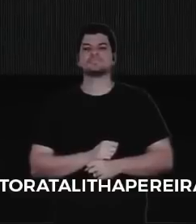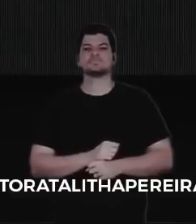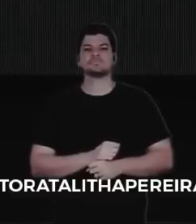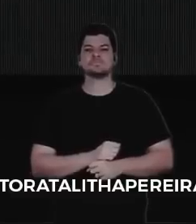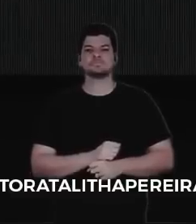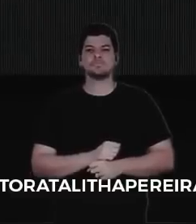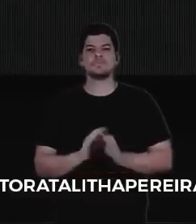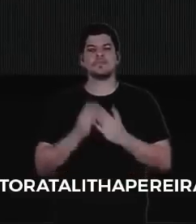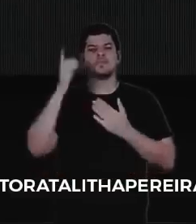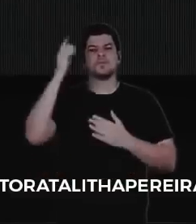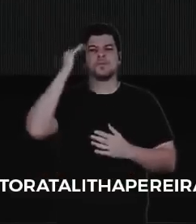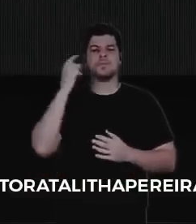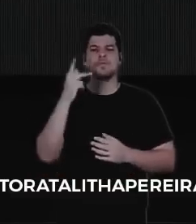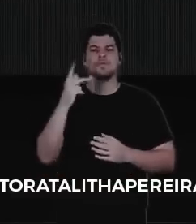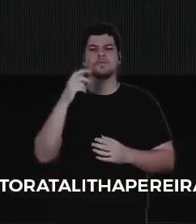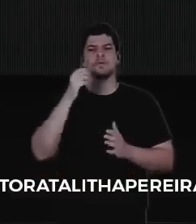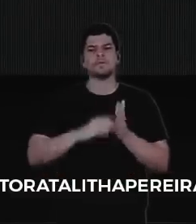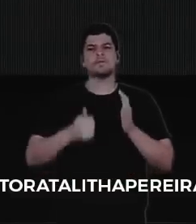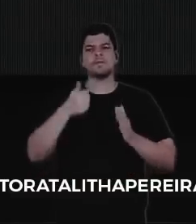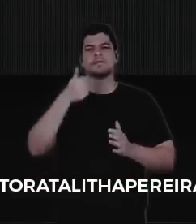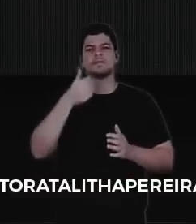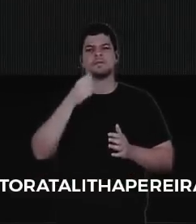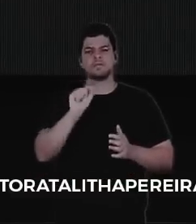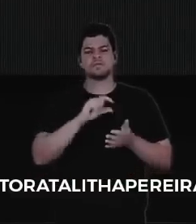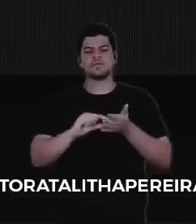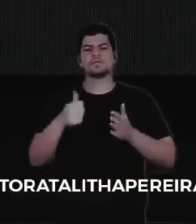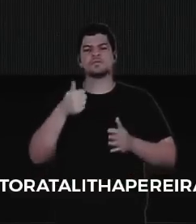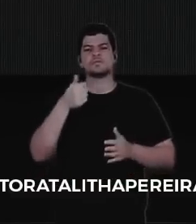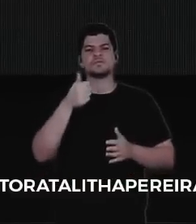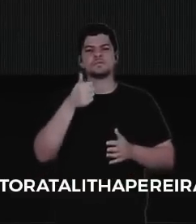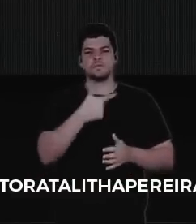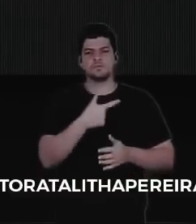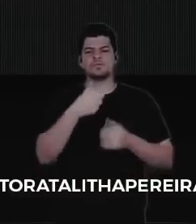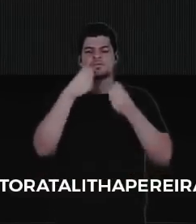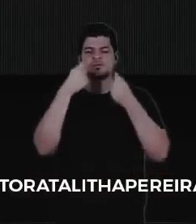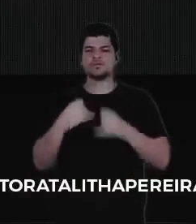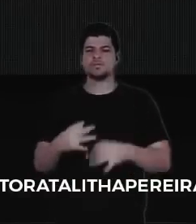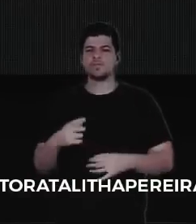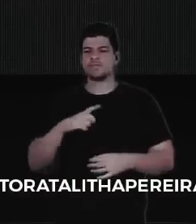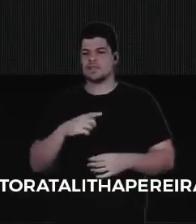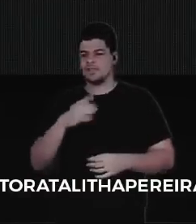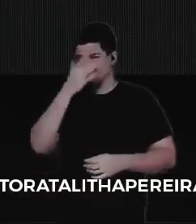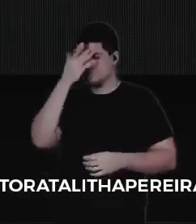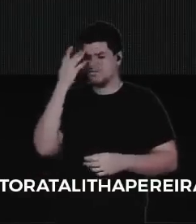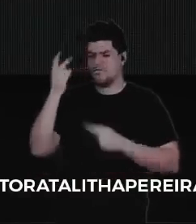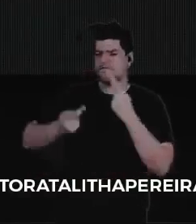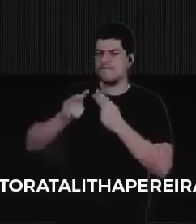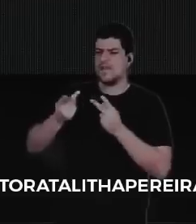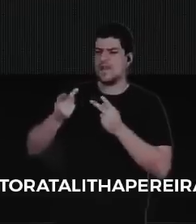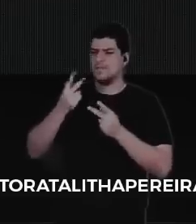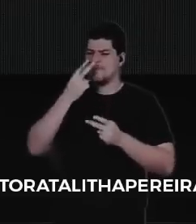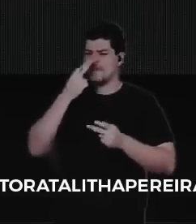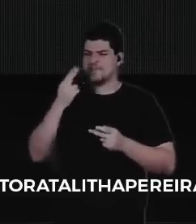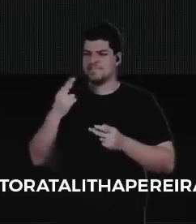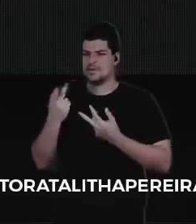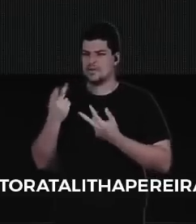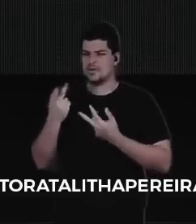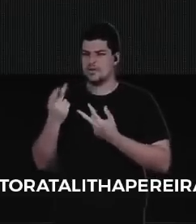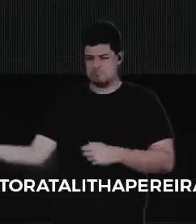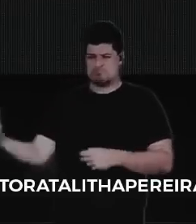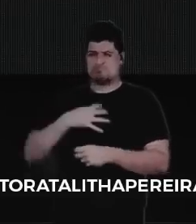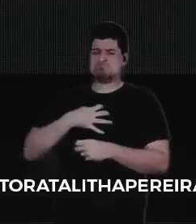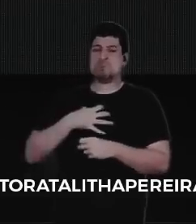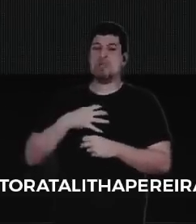Provérbios 12, 18 diz assim: há palavras que ferem como espada, mas a língua dos sábios traz